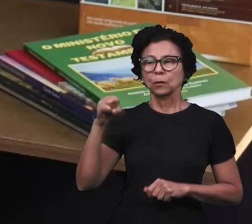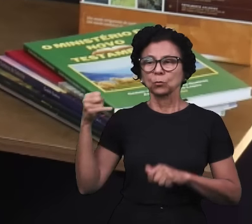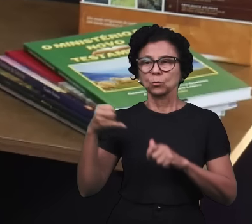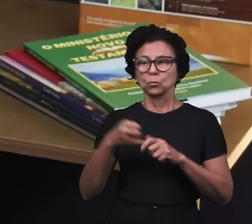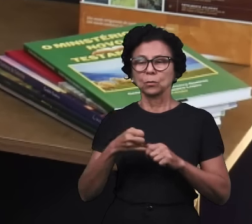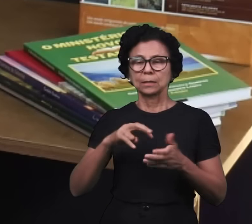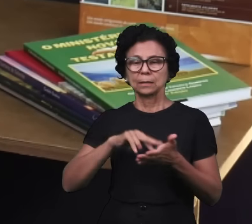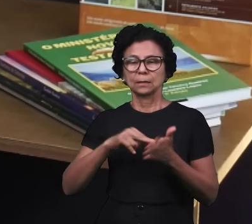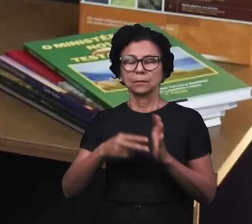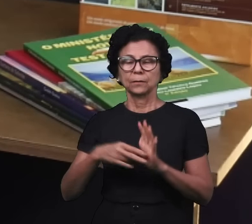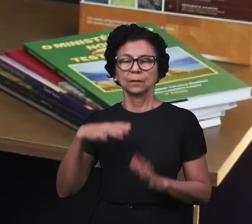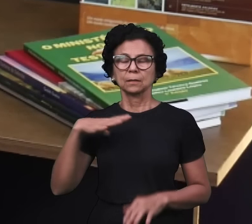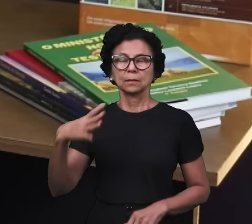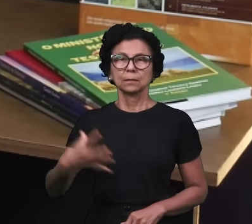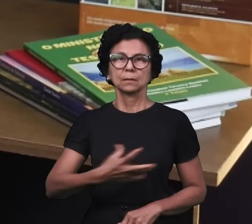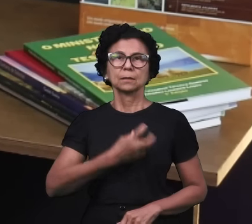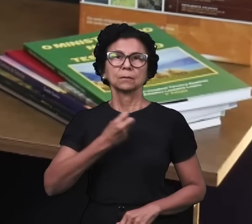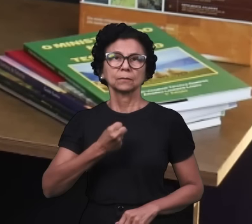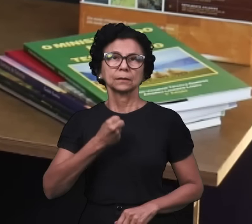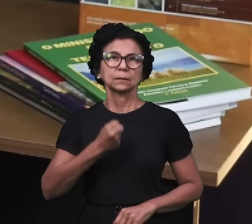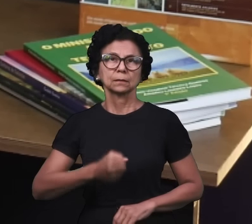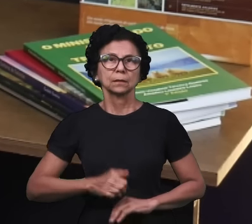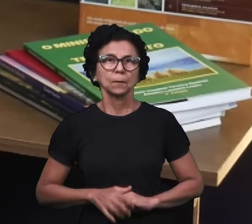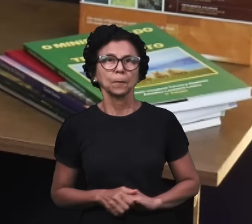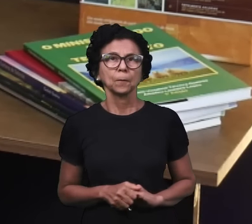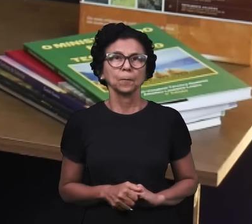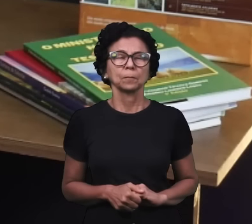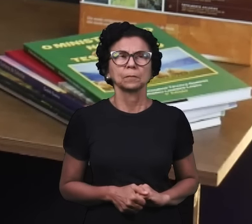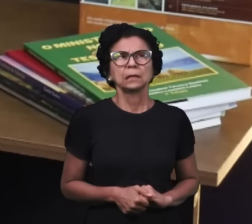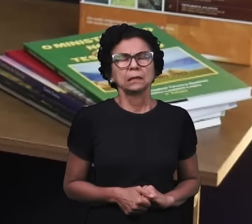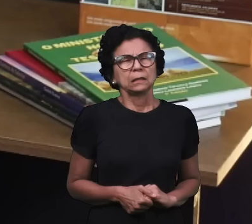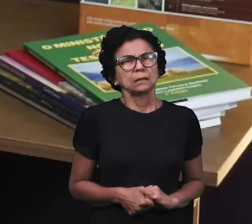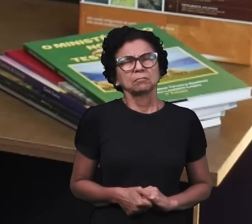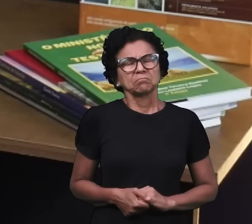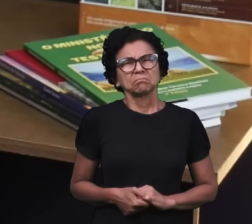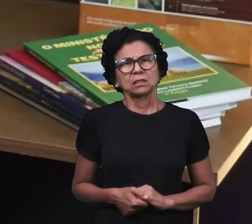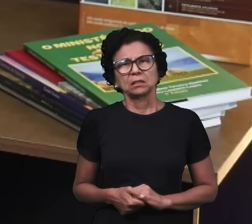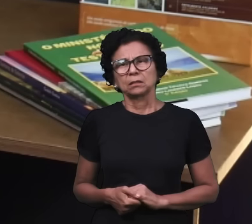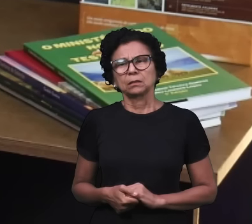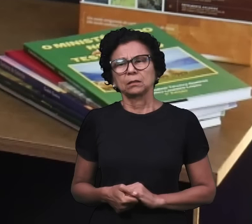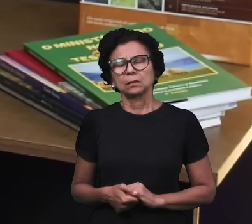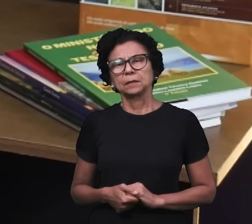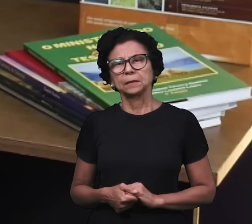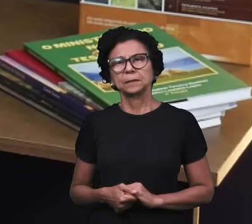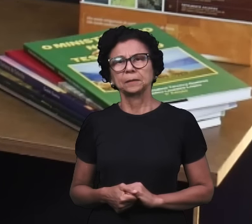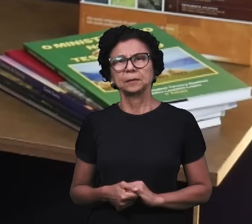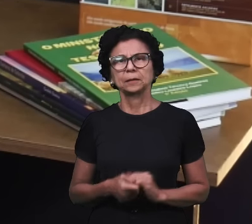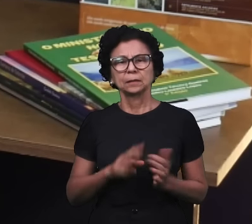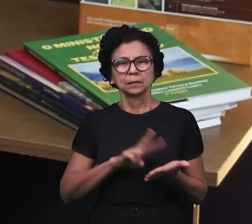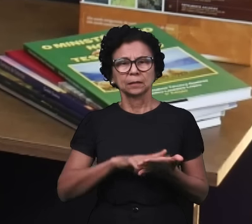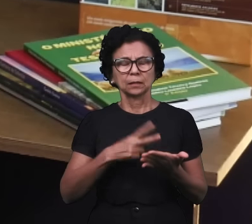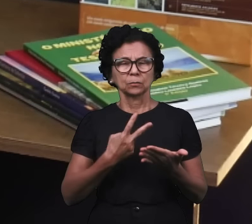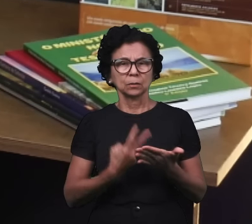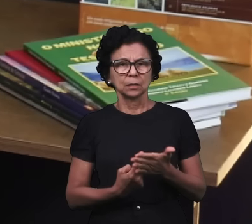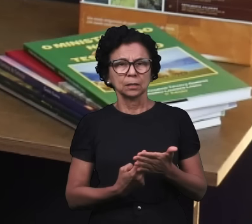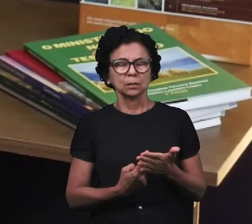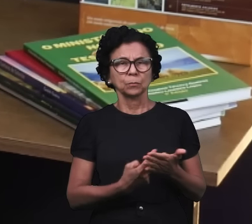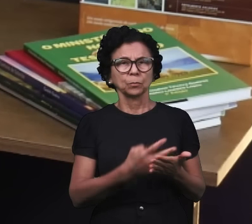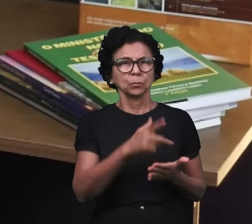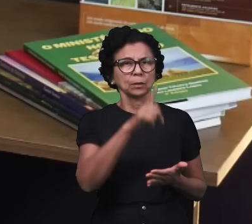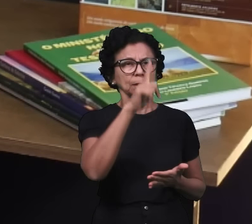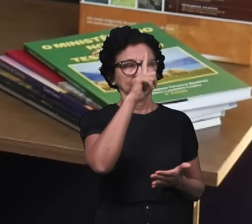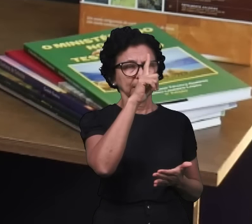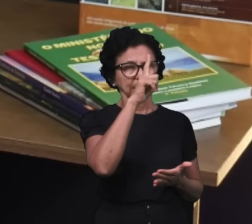que transliterado, né, para o grego, né, ou traduzido para o grego, é Jesus. Sim. Então, enquanto